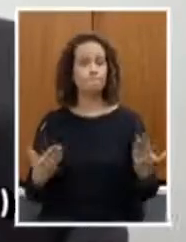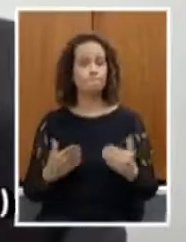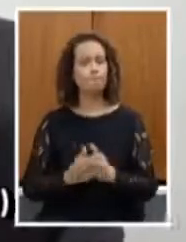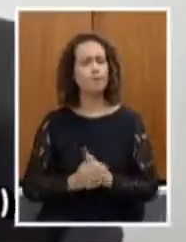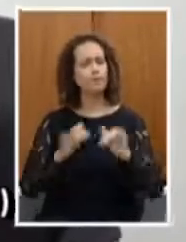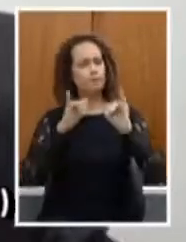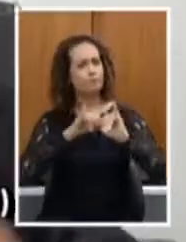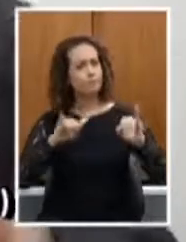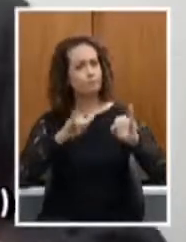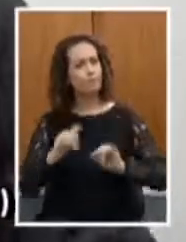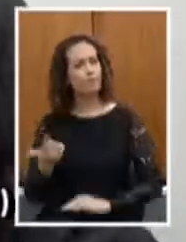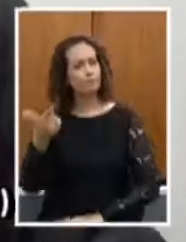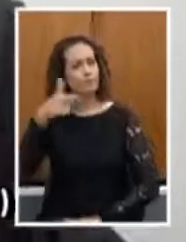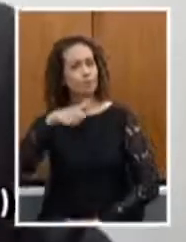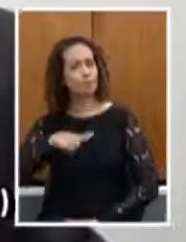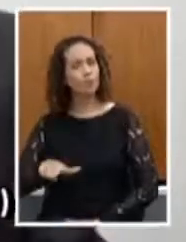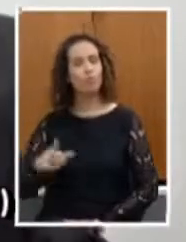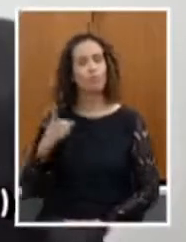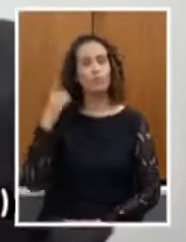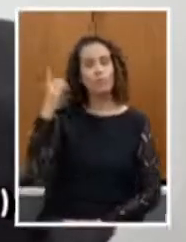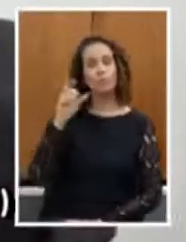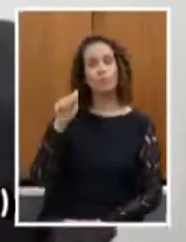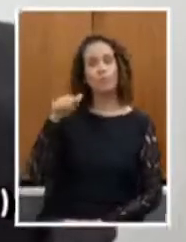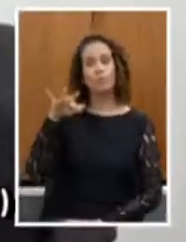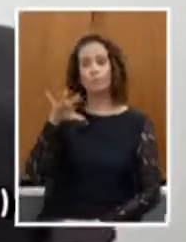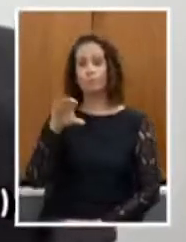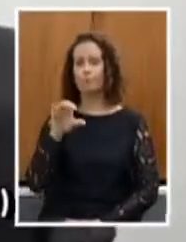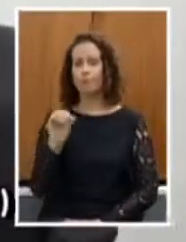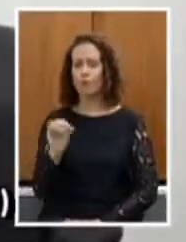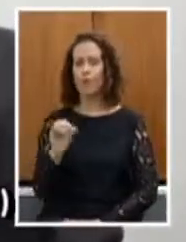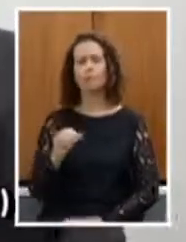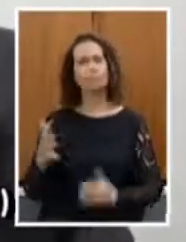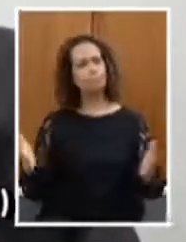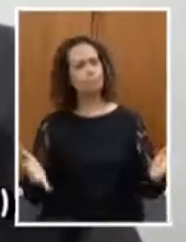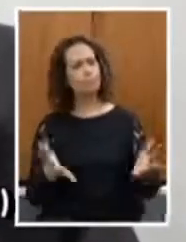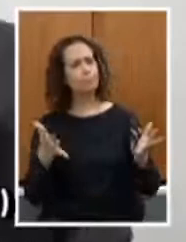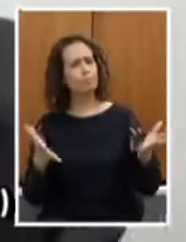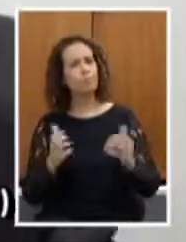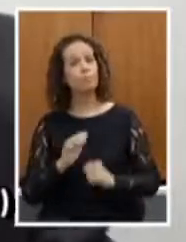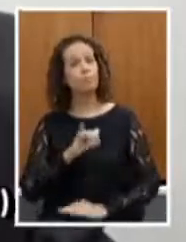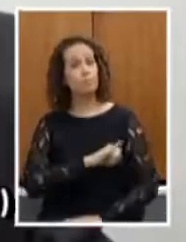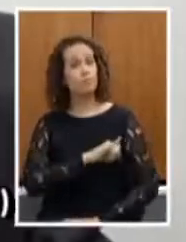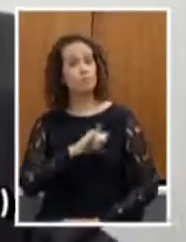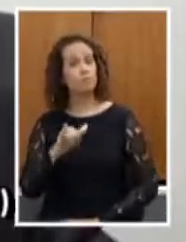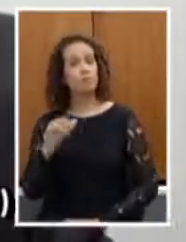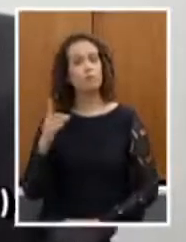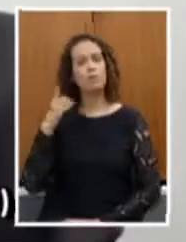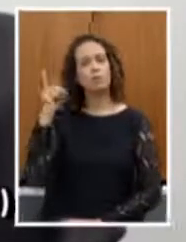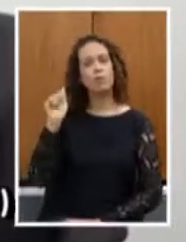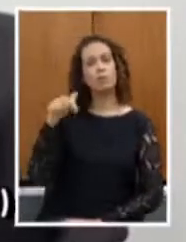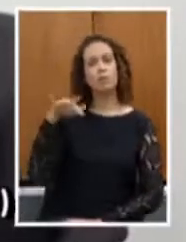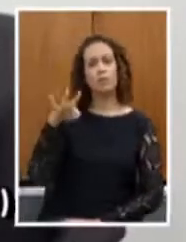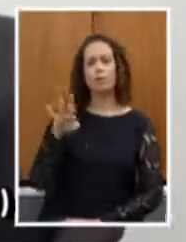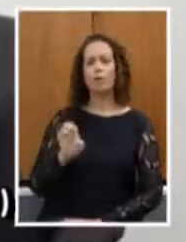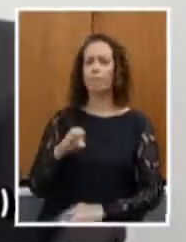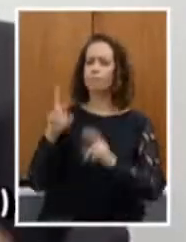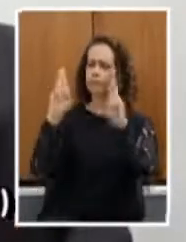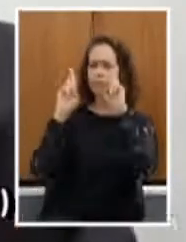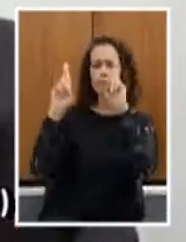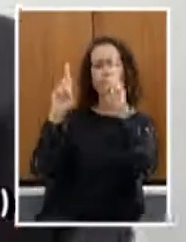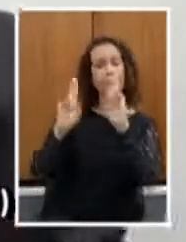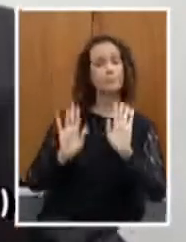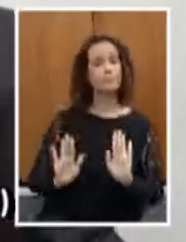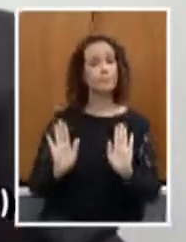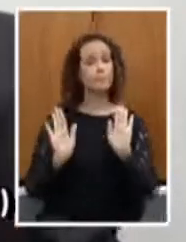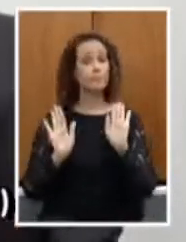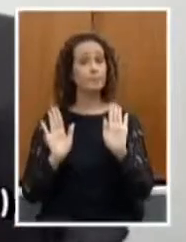uma vez a fala do deputado Antônio Carlos Arantes e dizer ao deputado André que eu respeito muito, mas mesmo